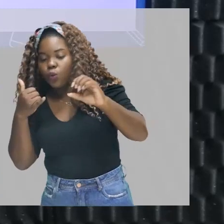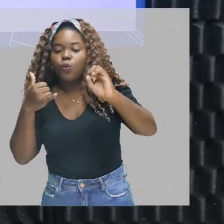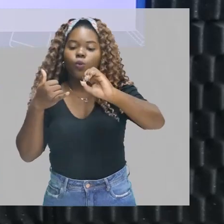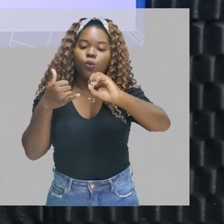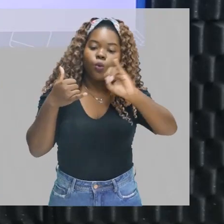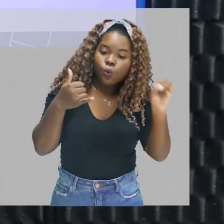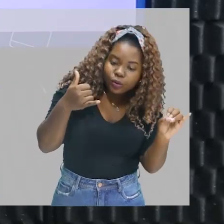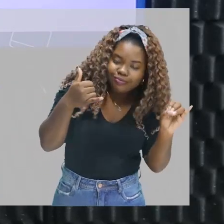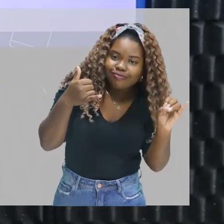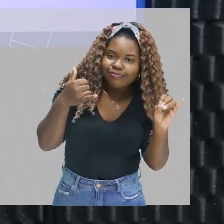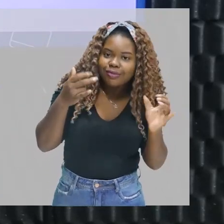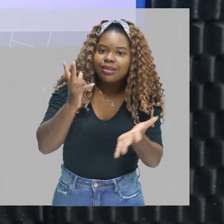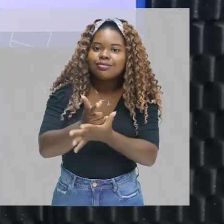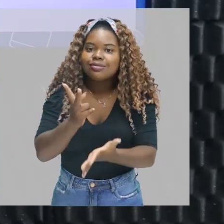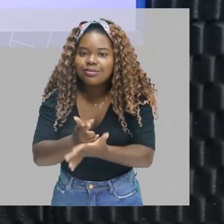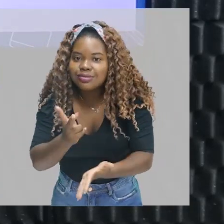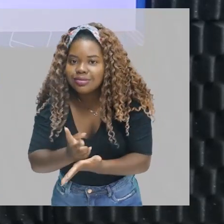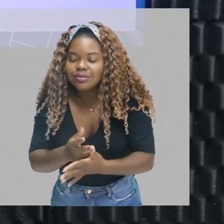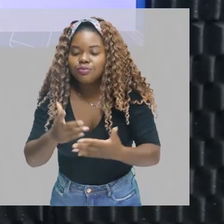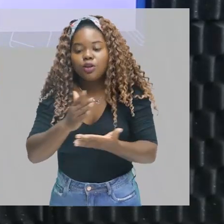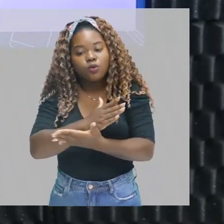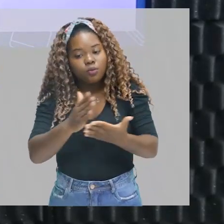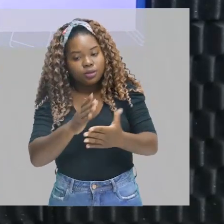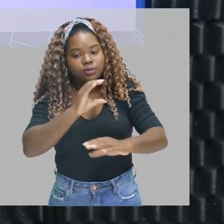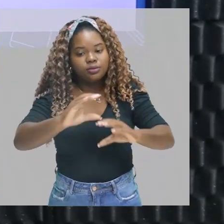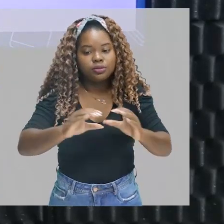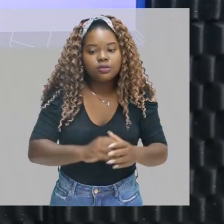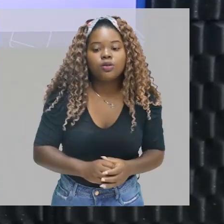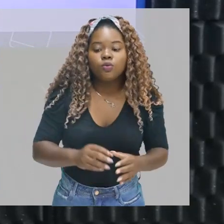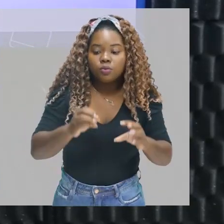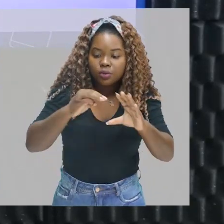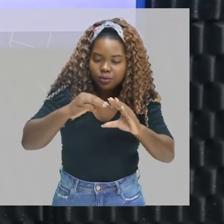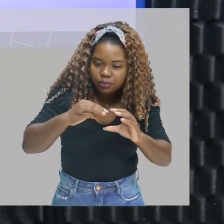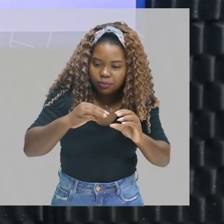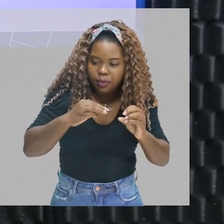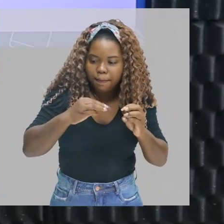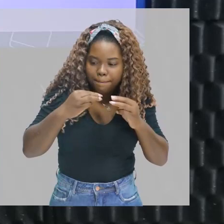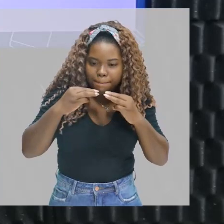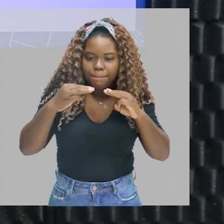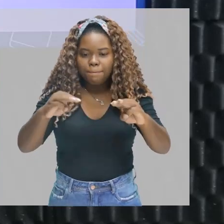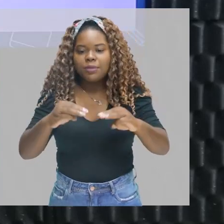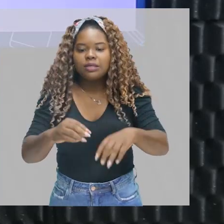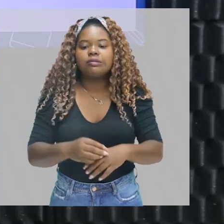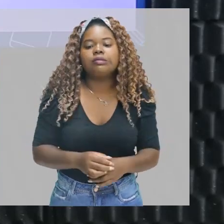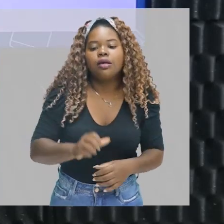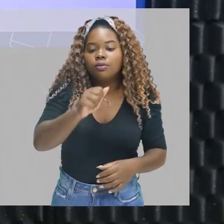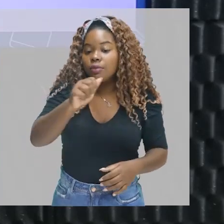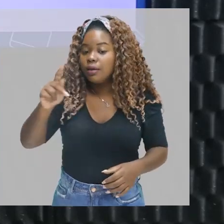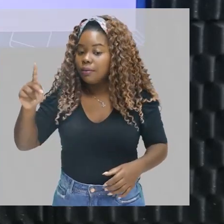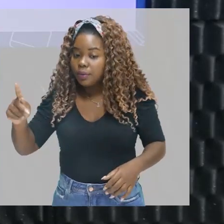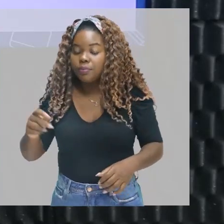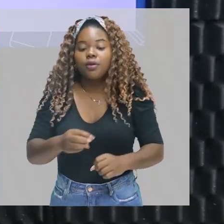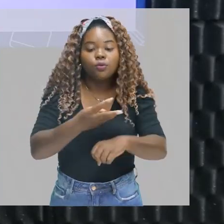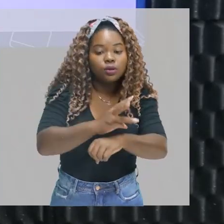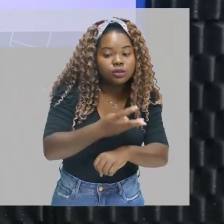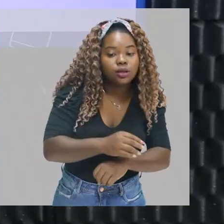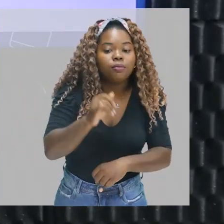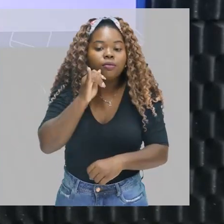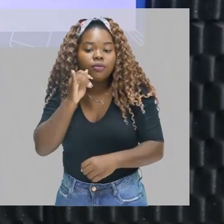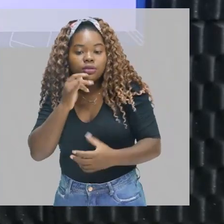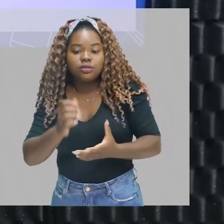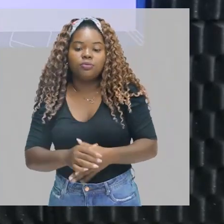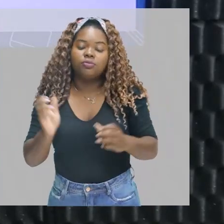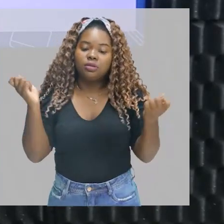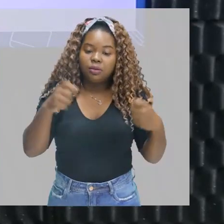primeira comunicação. Quando você manda uma mensagem por aplicativo, da mesma forma, você pode se comunicar através de uma